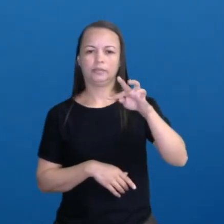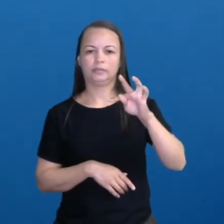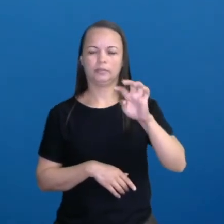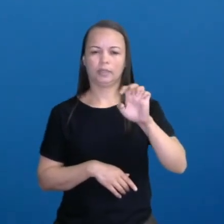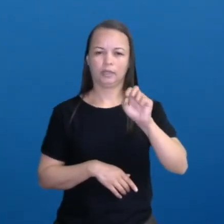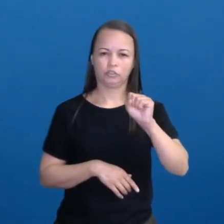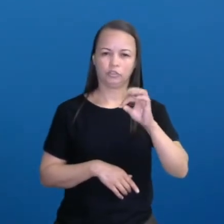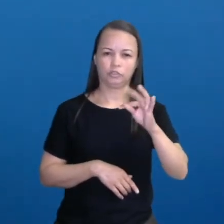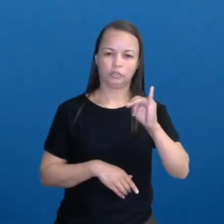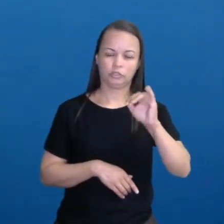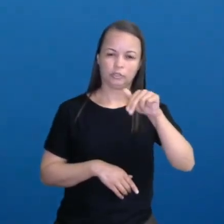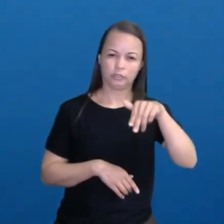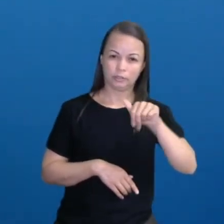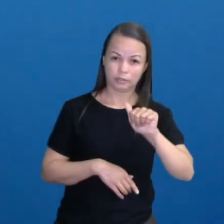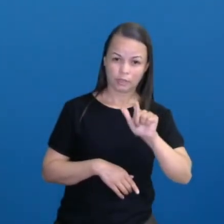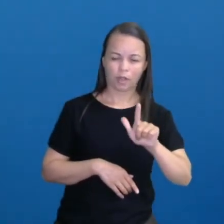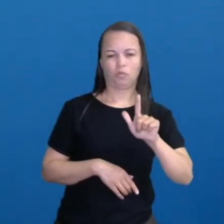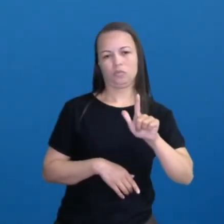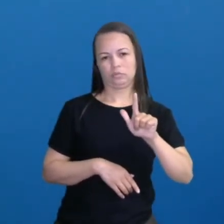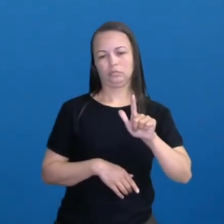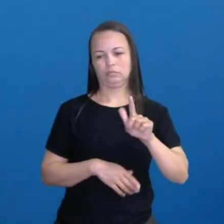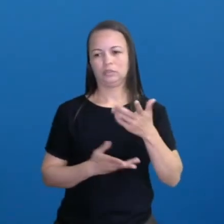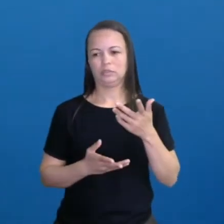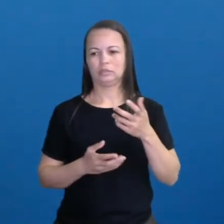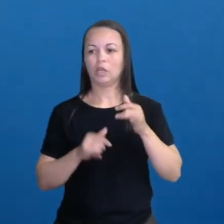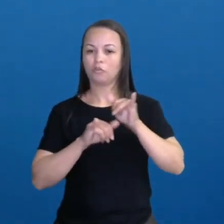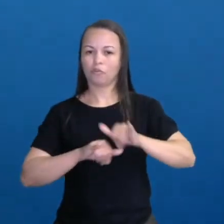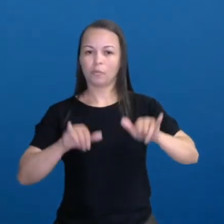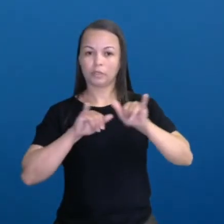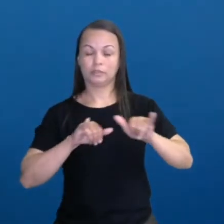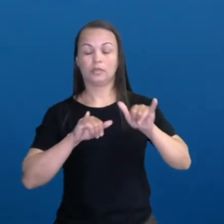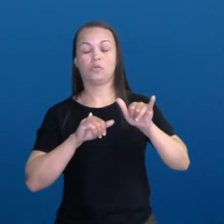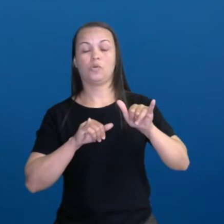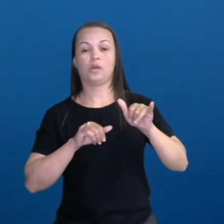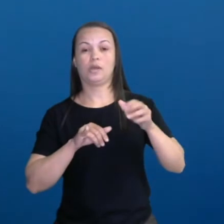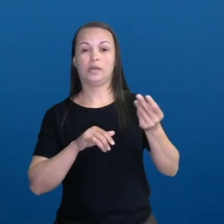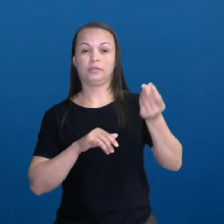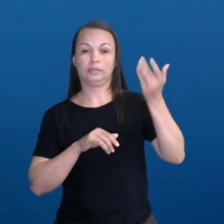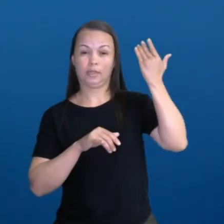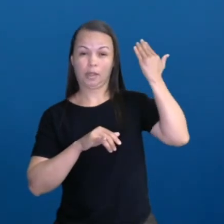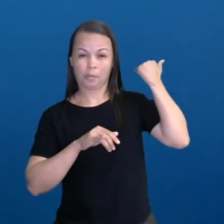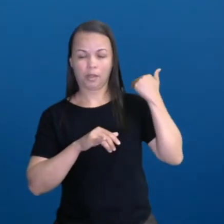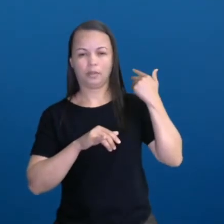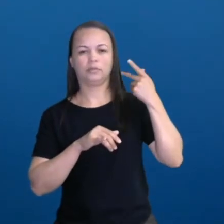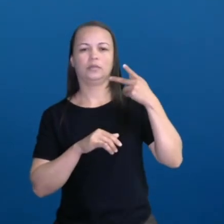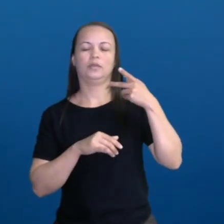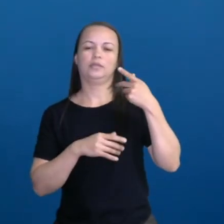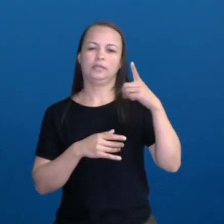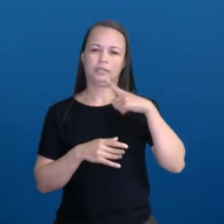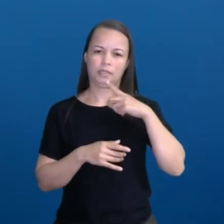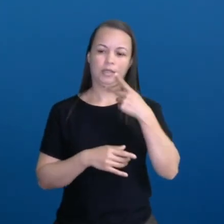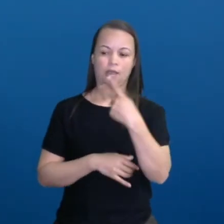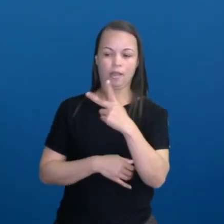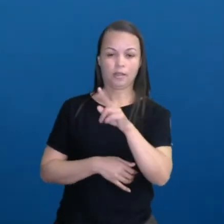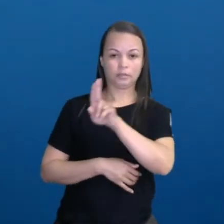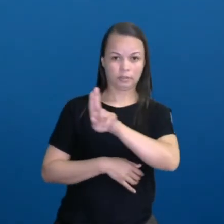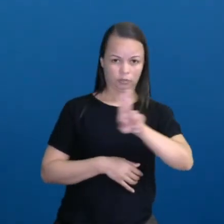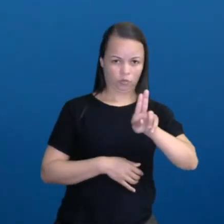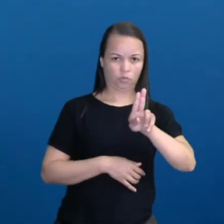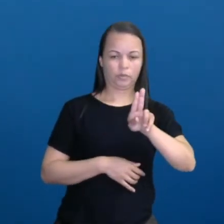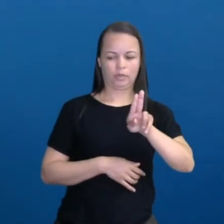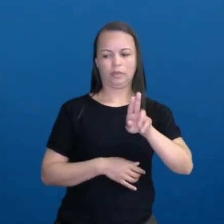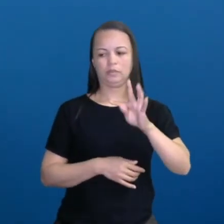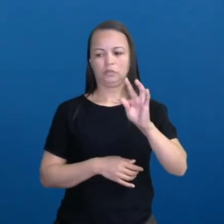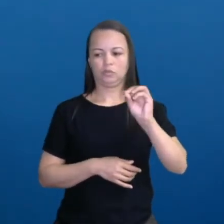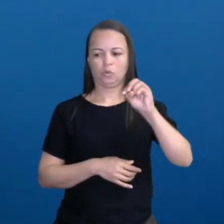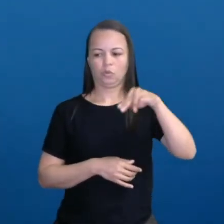tá? Então fica aqui essa informação. Seria antigamente chamada de tonsila intestinal, conhecida,